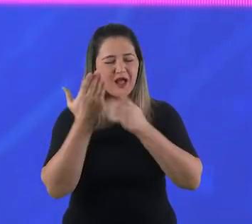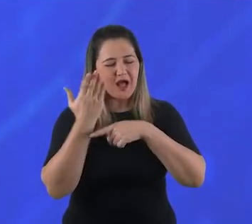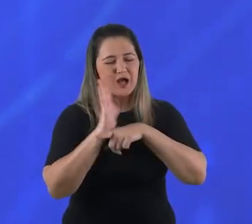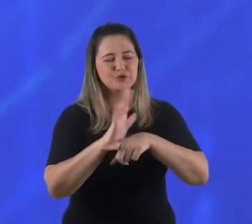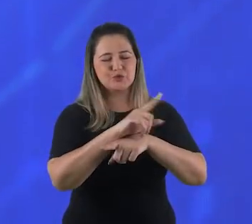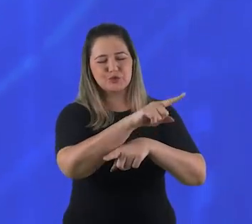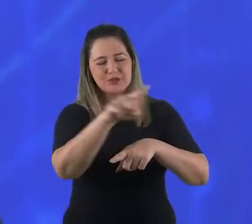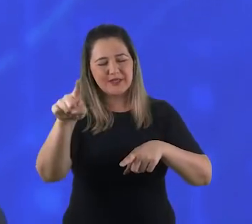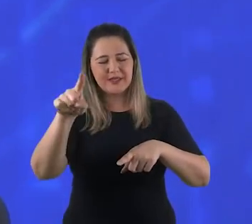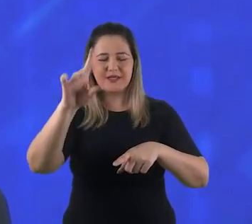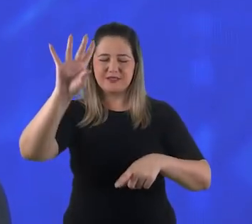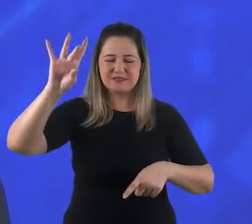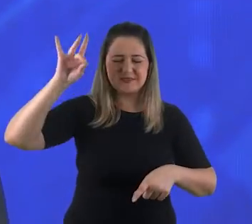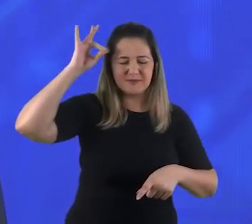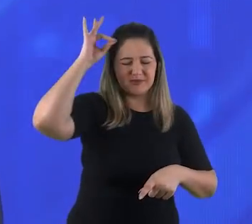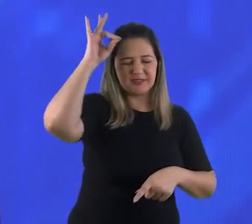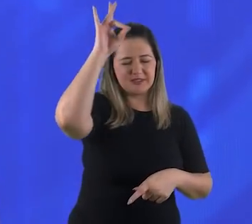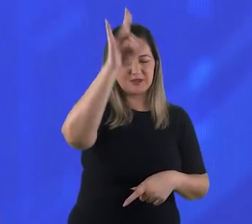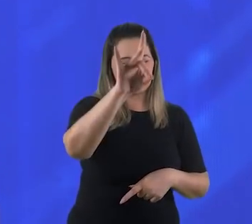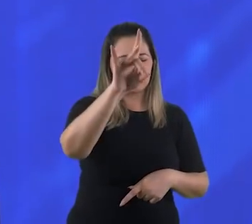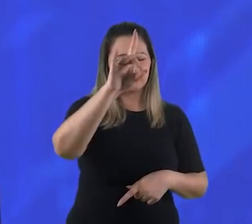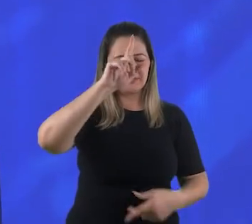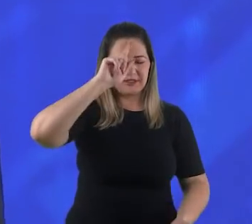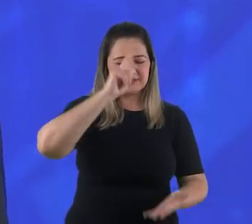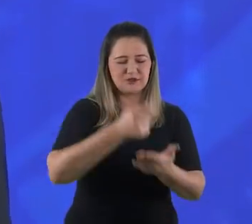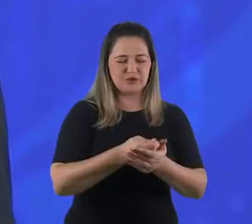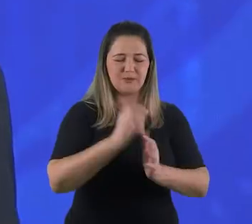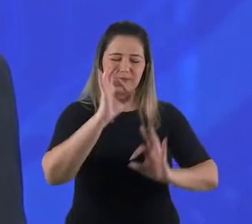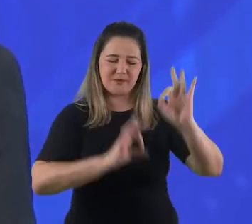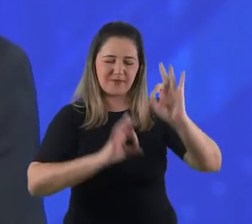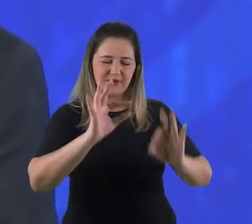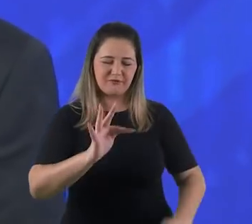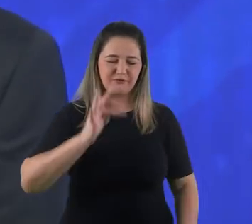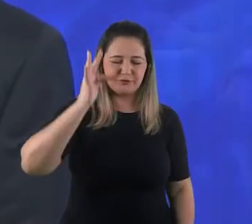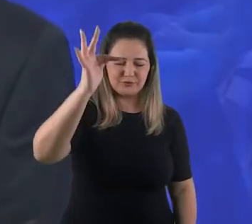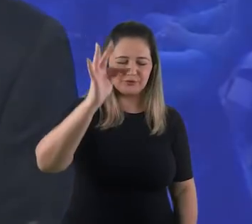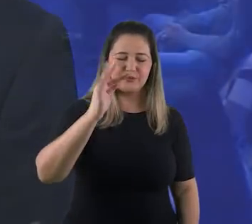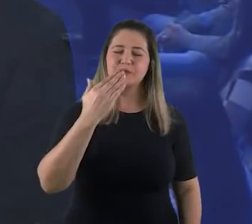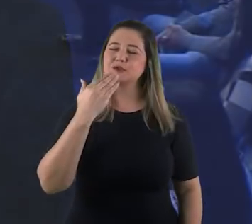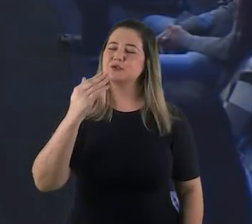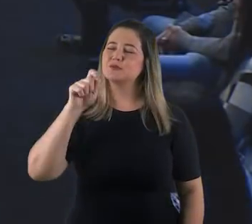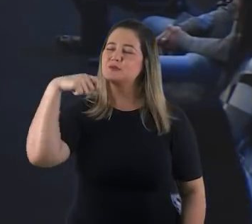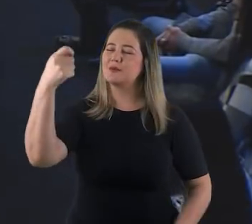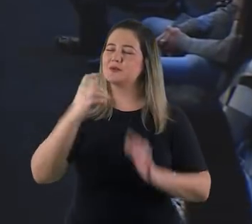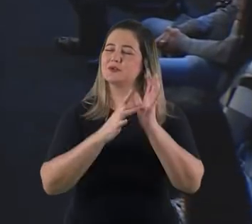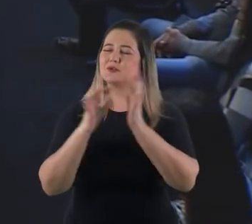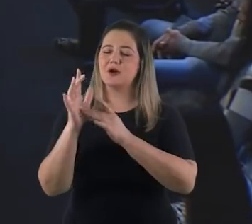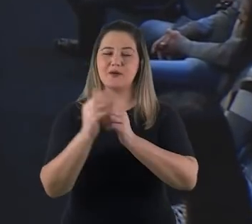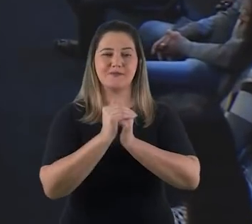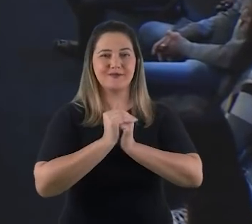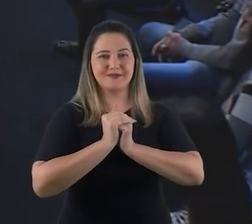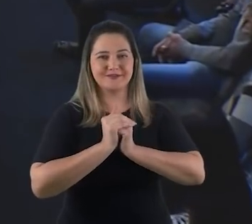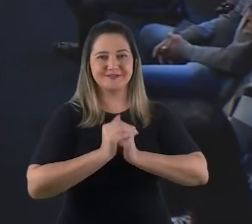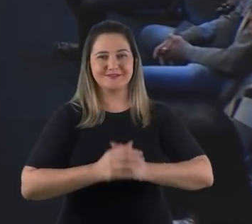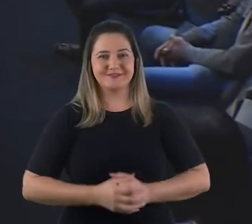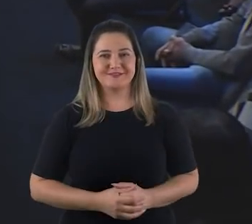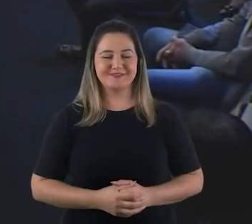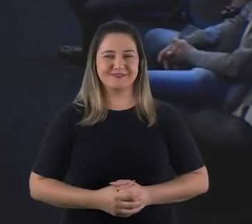as decisões com o Teu Espírito e prepara-nos para a eternidade, é o que eu lhe peço no nome de Jesus. Amém.